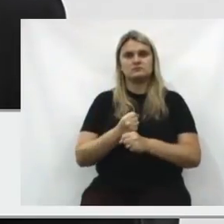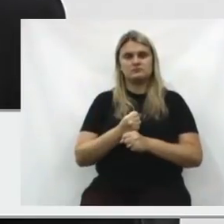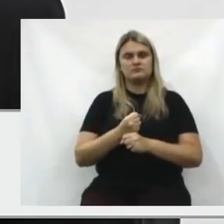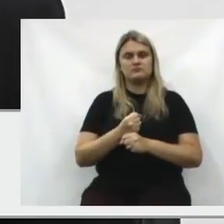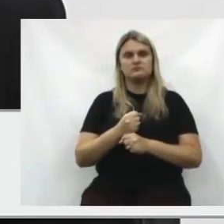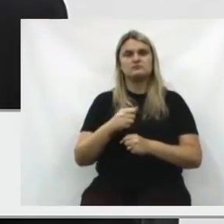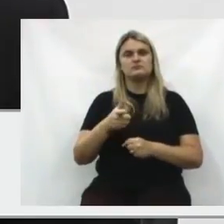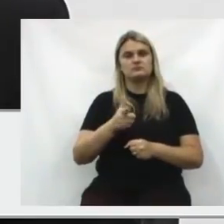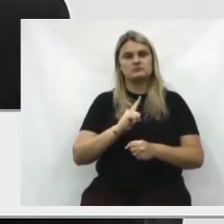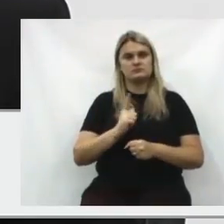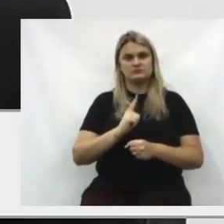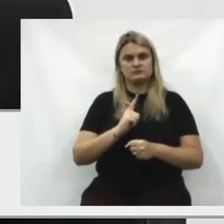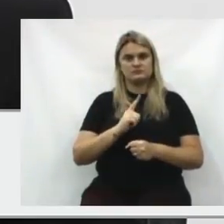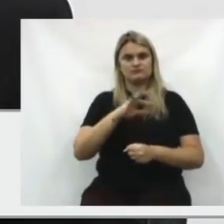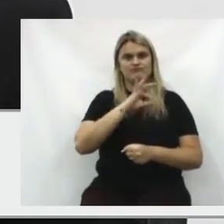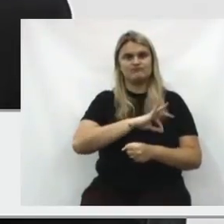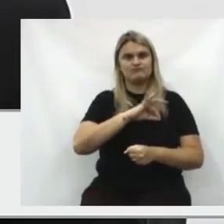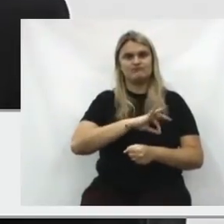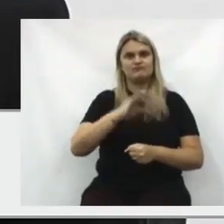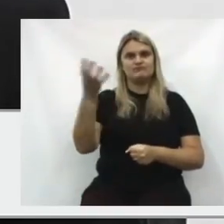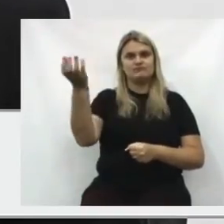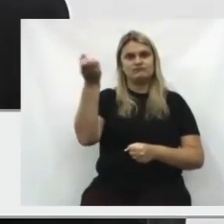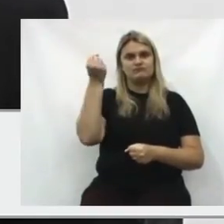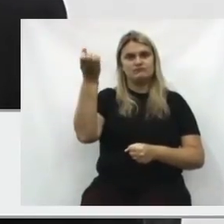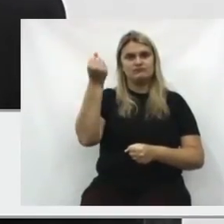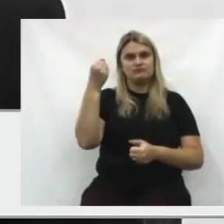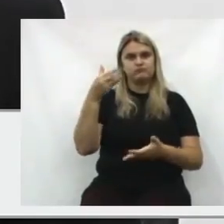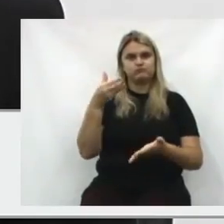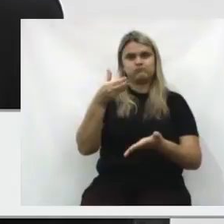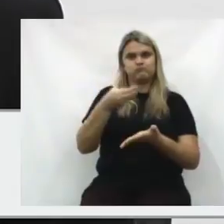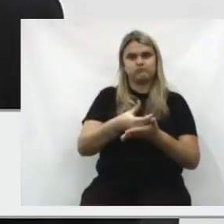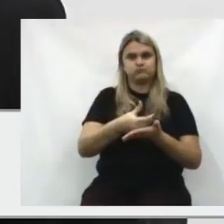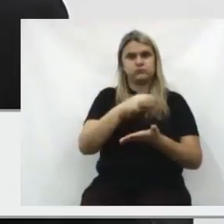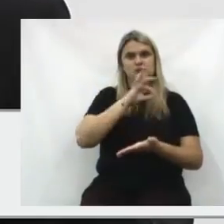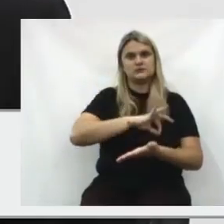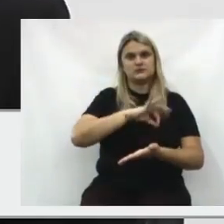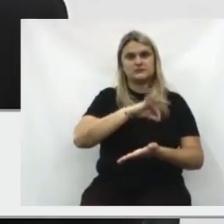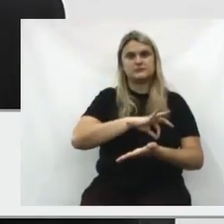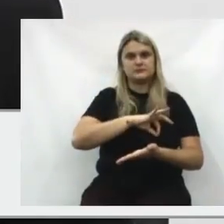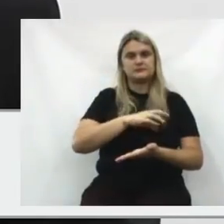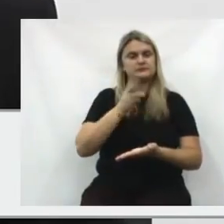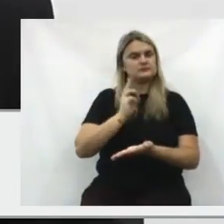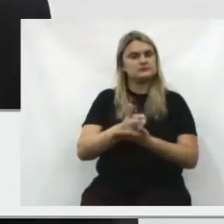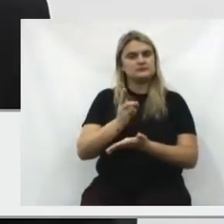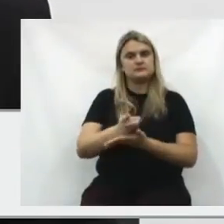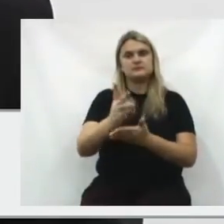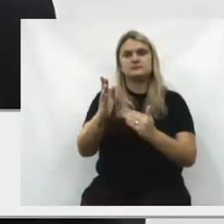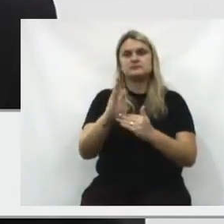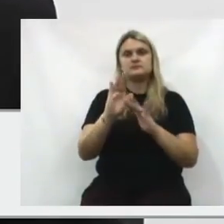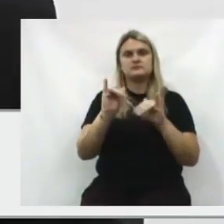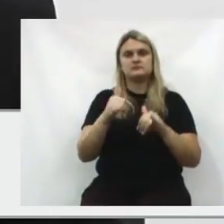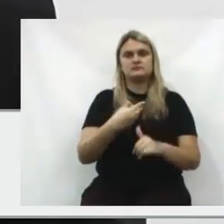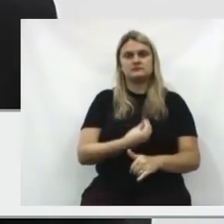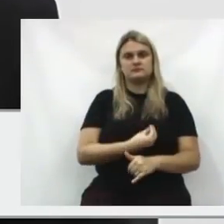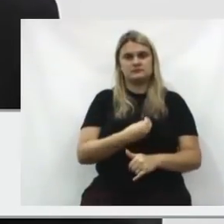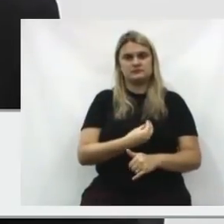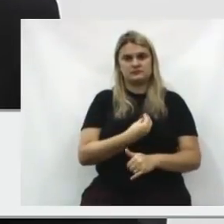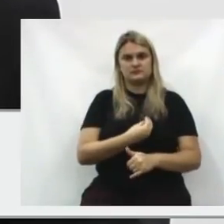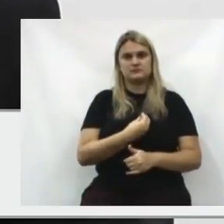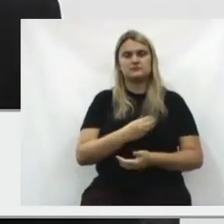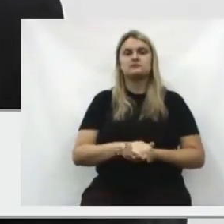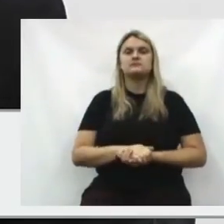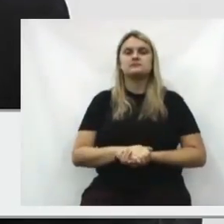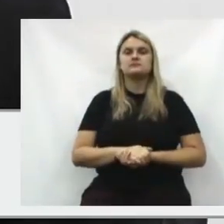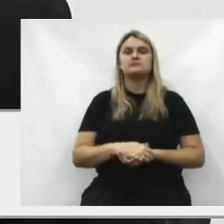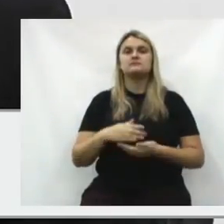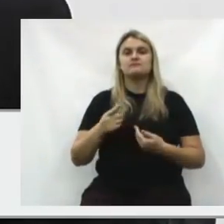por alguns anos e têm a sua aposentadoria e super aposentadorias vitalícias,